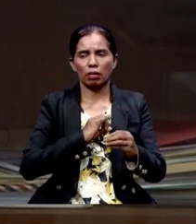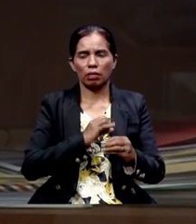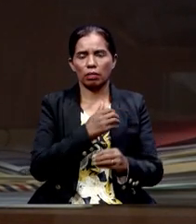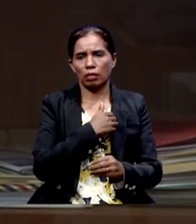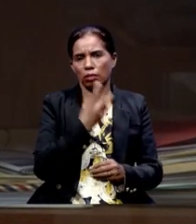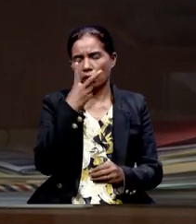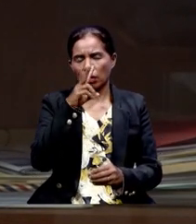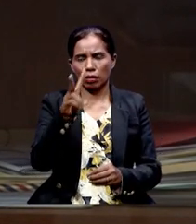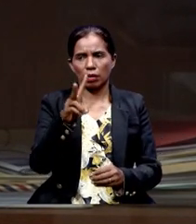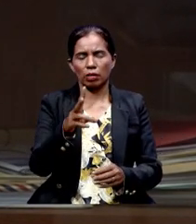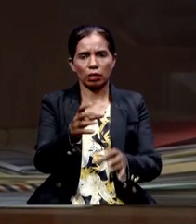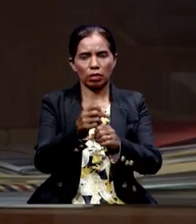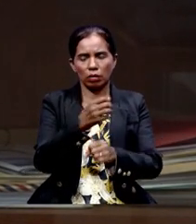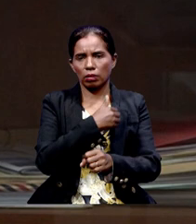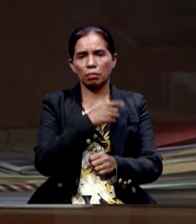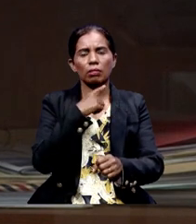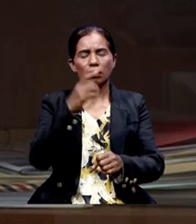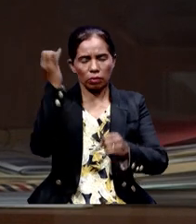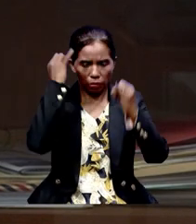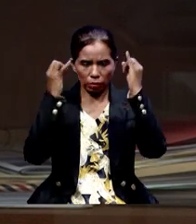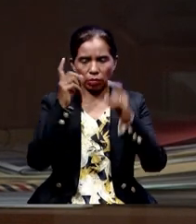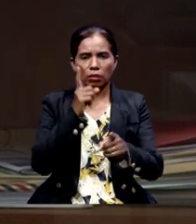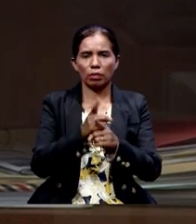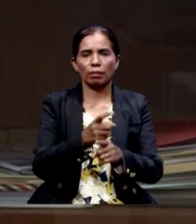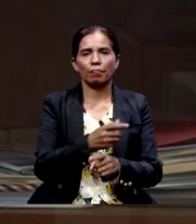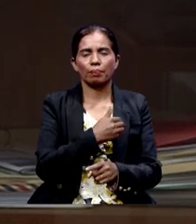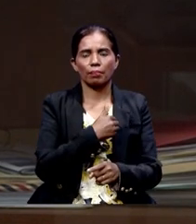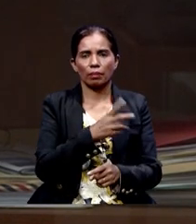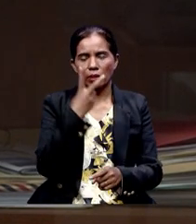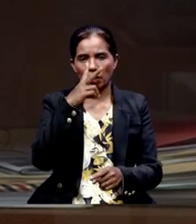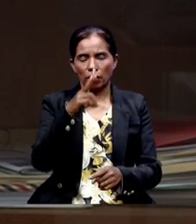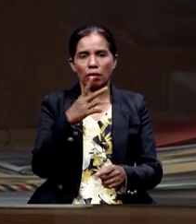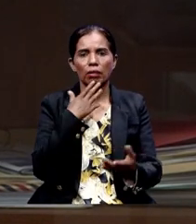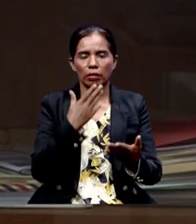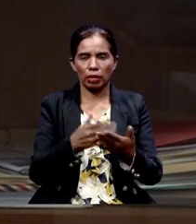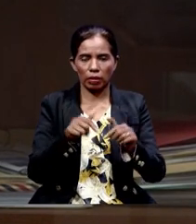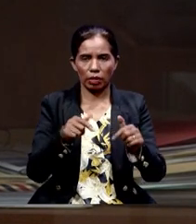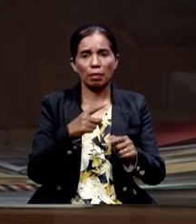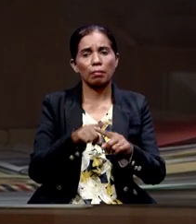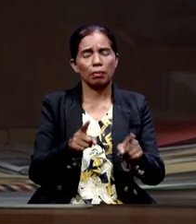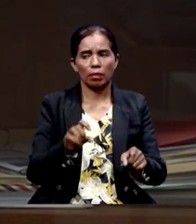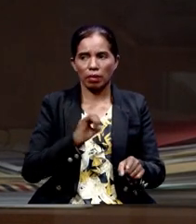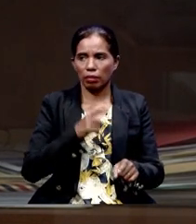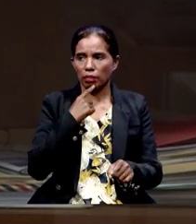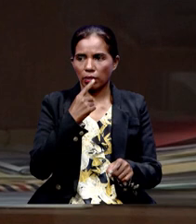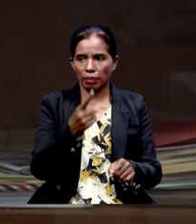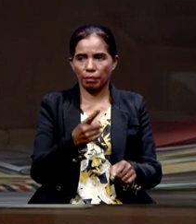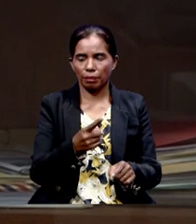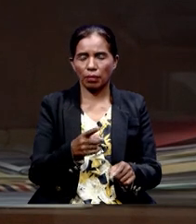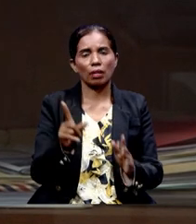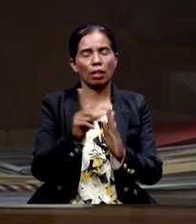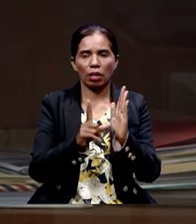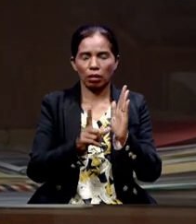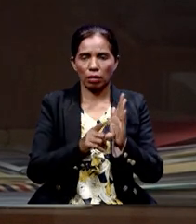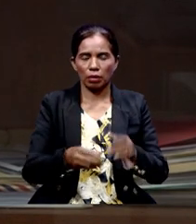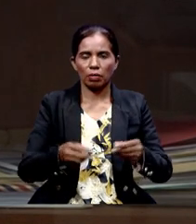kare si dau kse mu informasaun formal ida i depois mus how da kompanyo dia dene ma bia tete kata kompanyo te temi ne le permite a